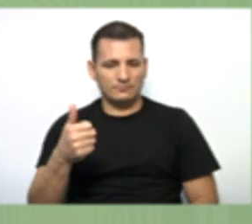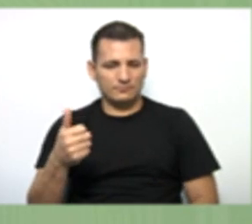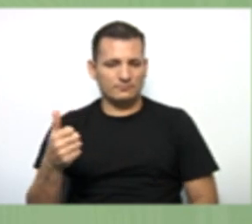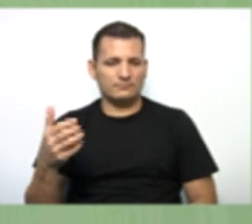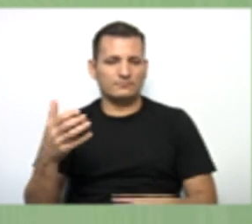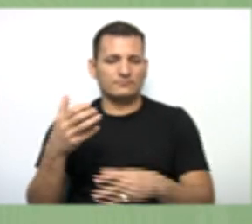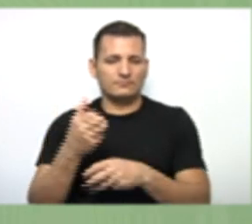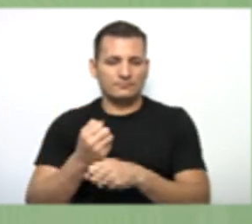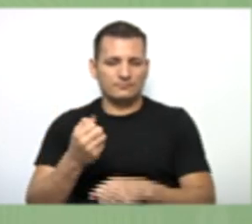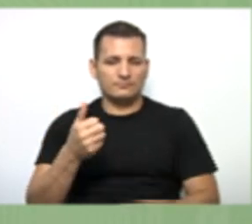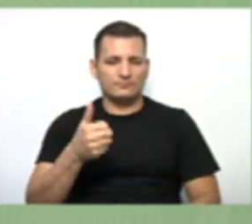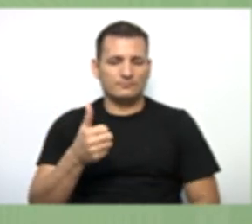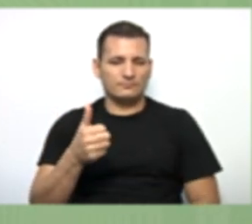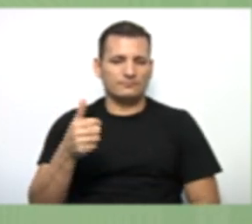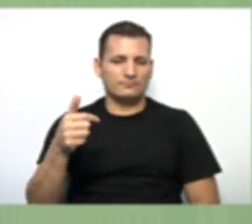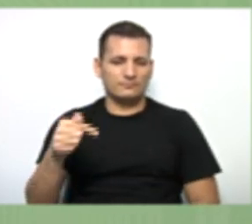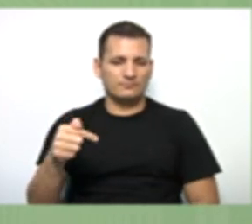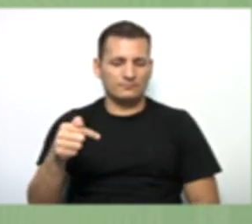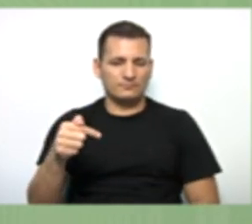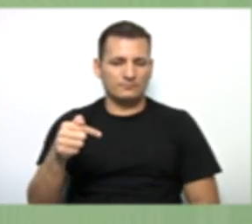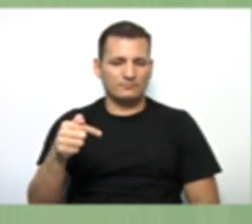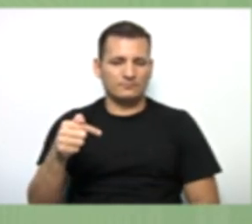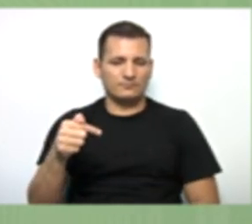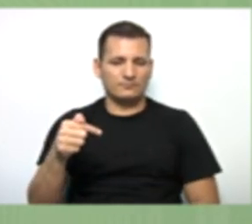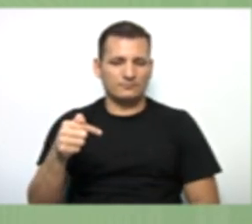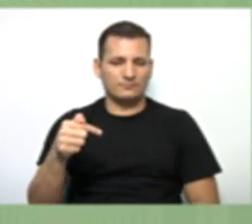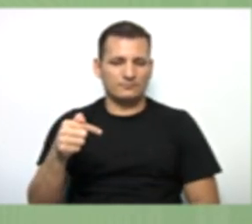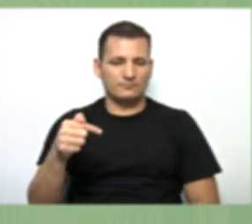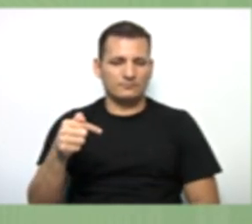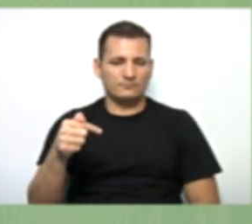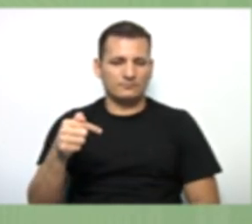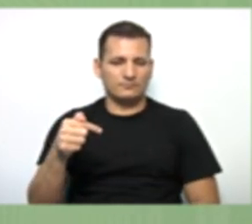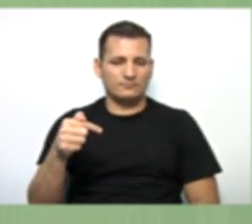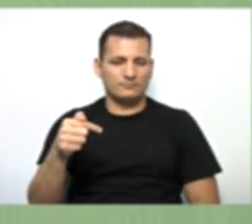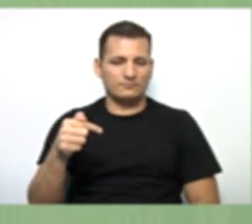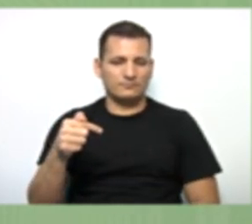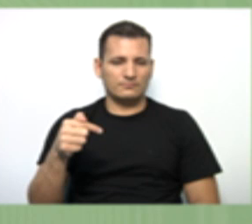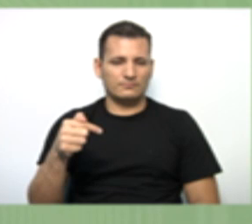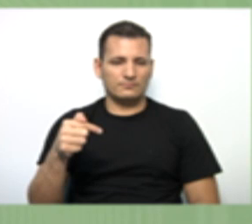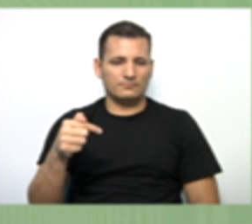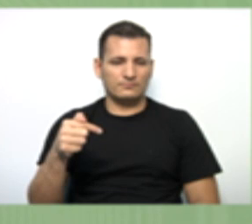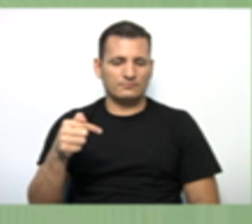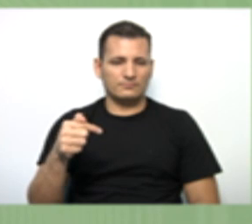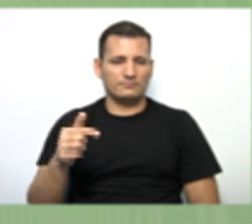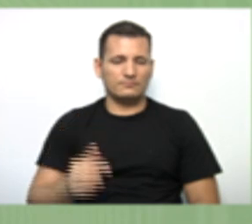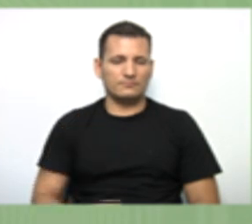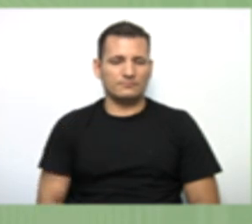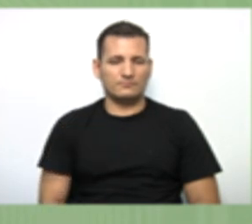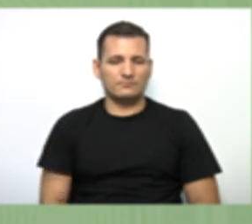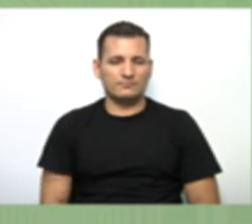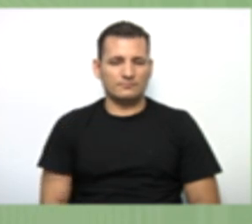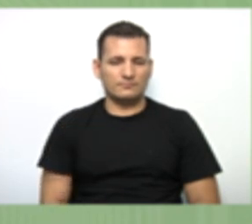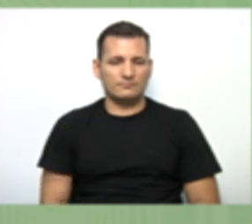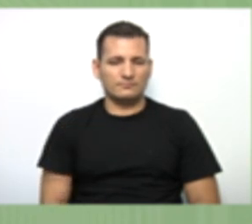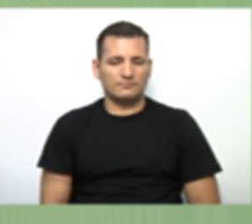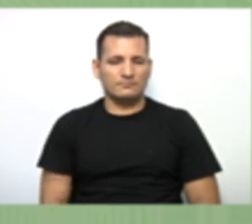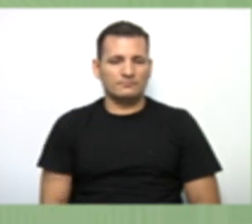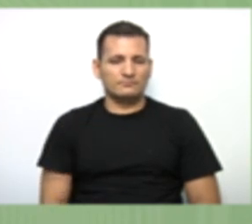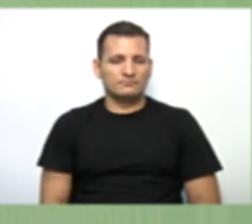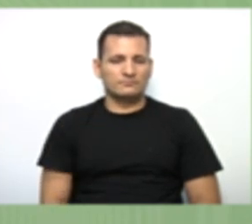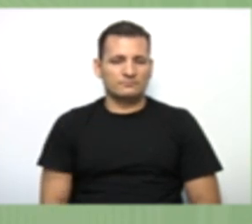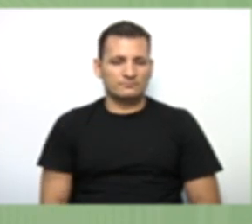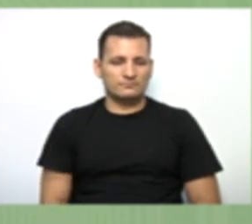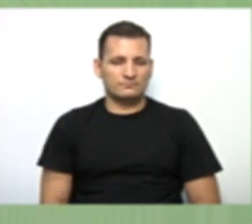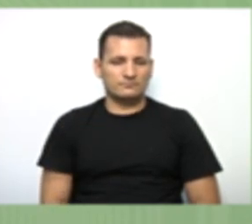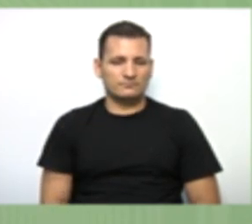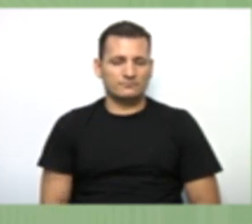igual a 17. Então, esse número aqui é igual a 17. Esse número aqui é igual a 10. E esse número aqui?